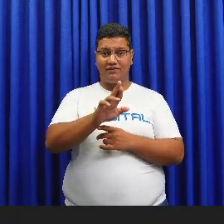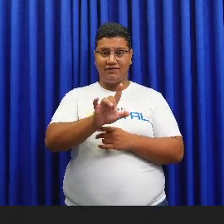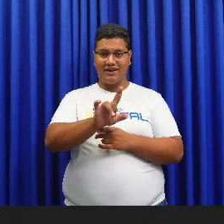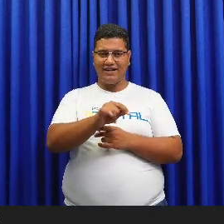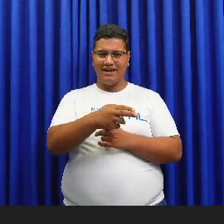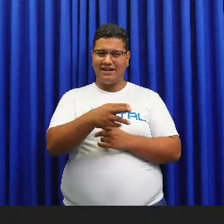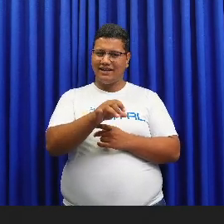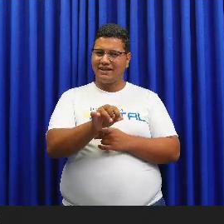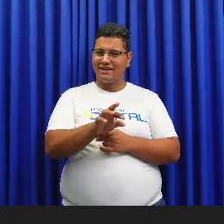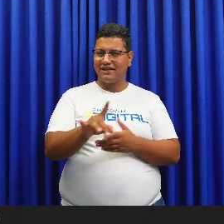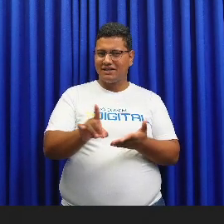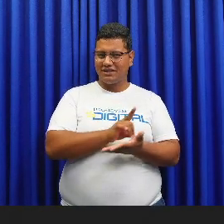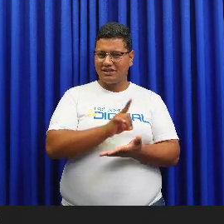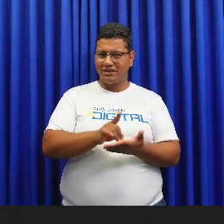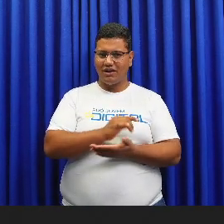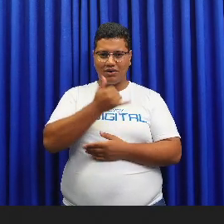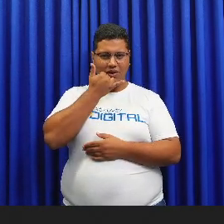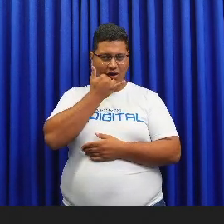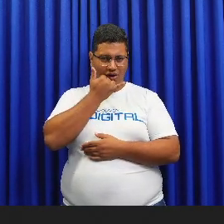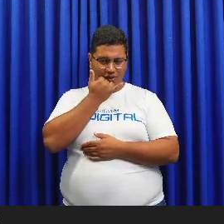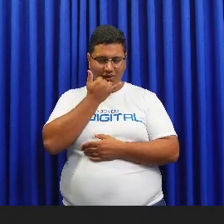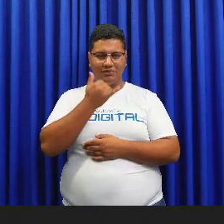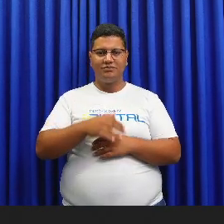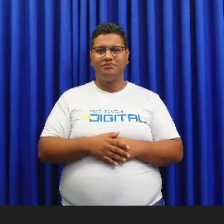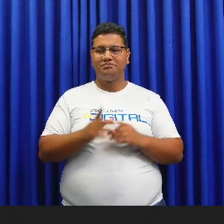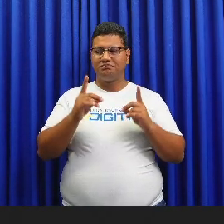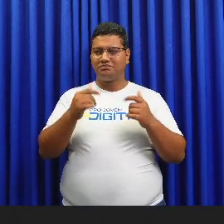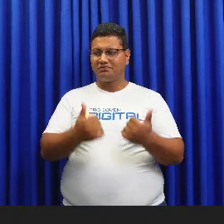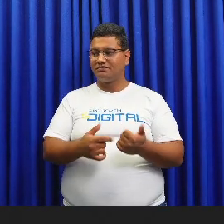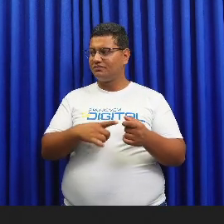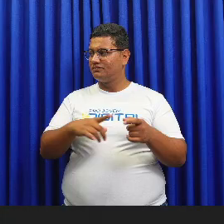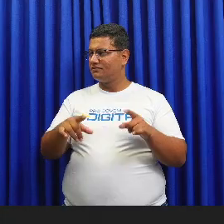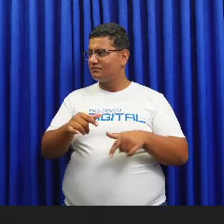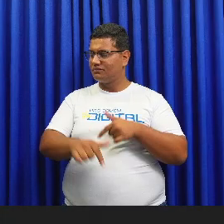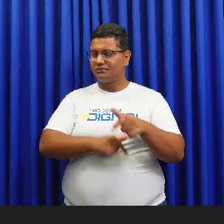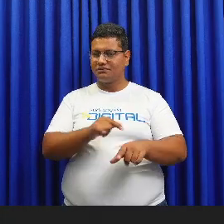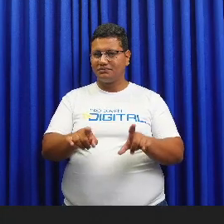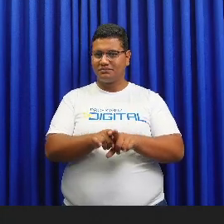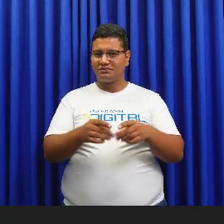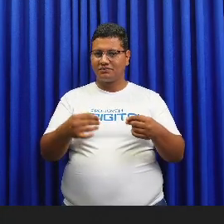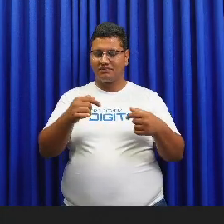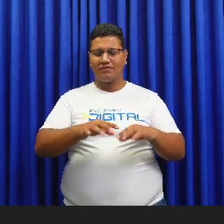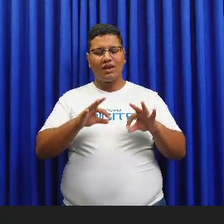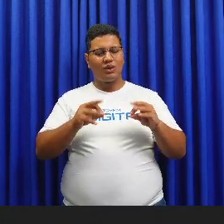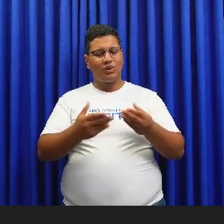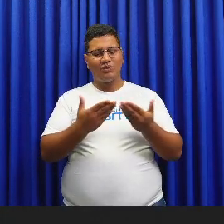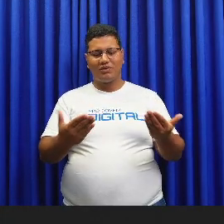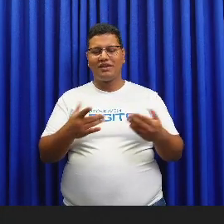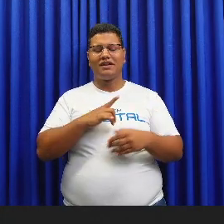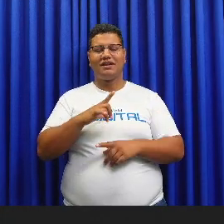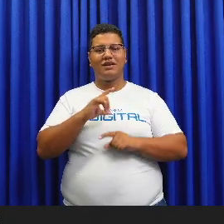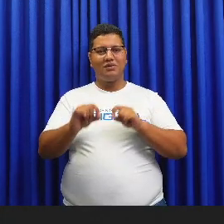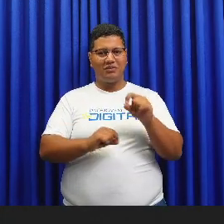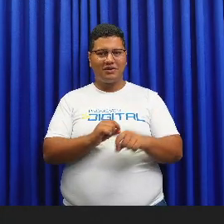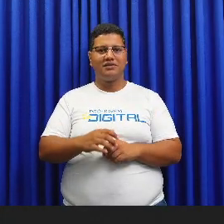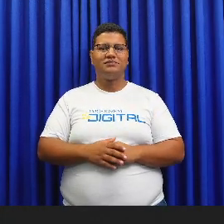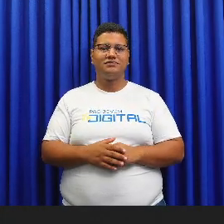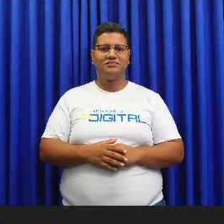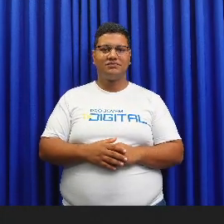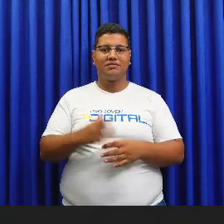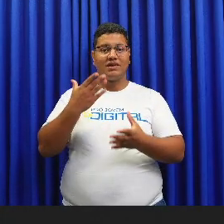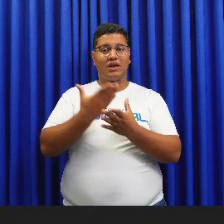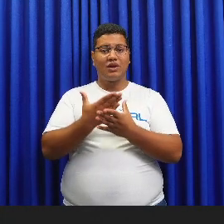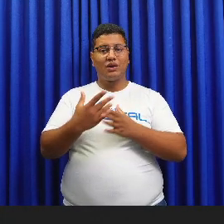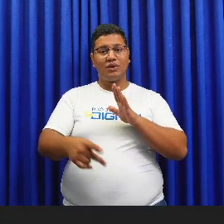com celular, beleza? Plataformas de trabalho de freelancer, isso aqui tudo foi você teve, né, na